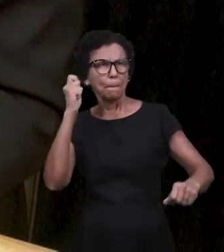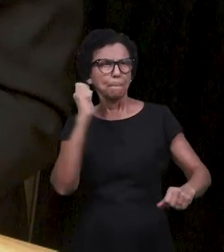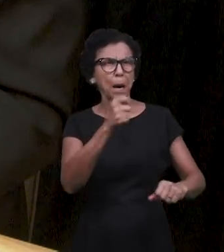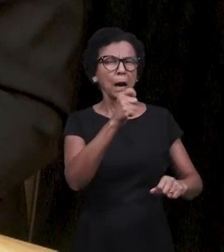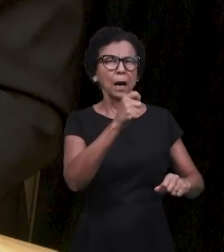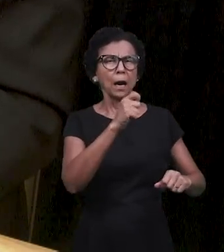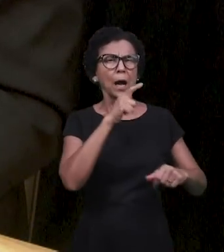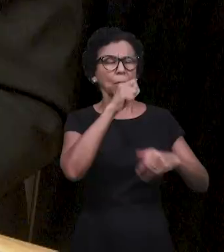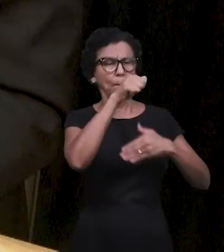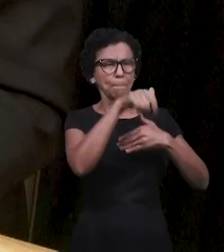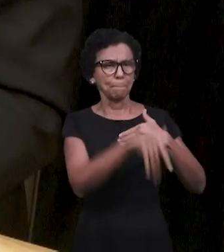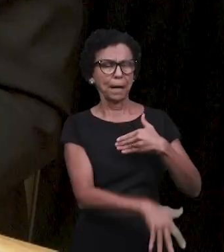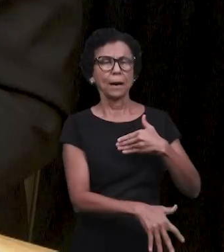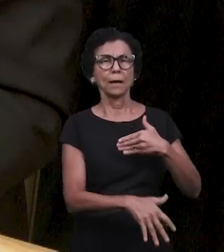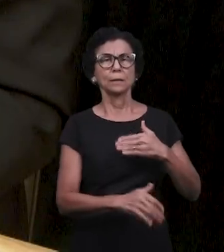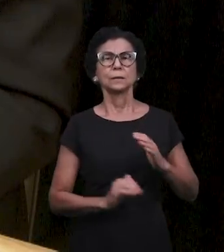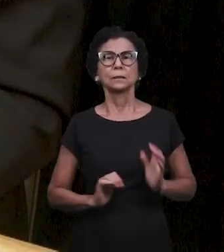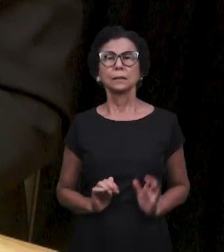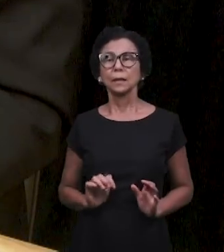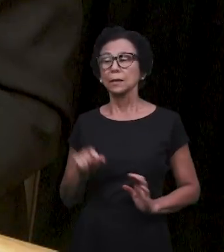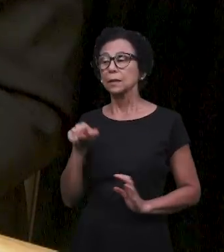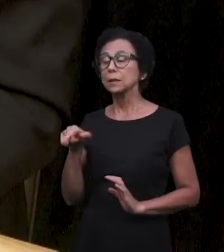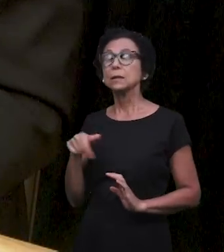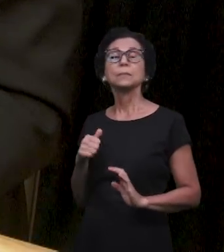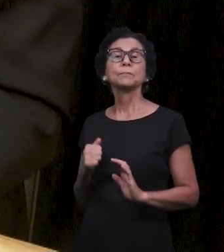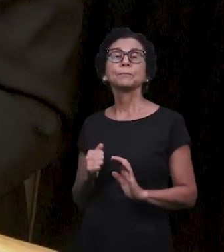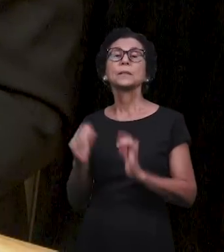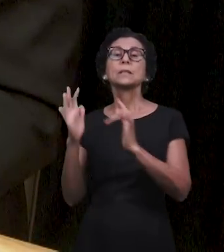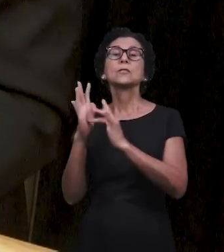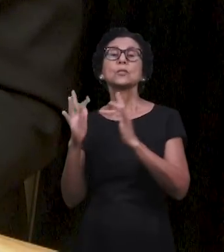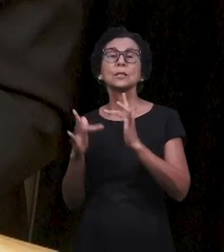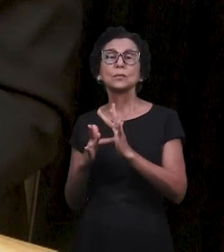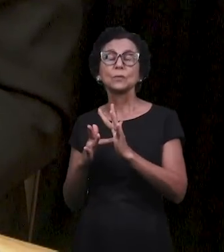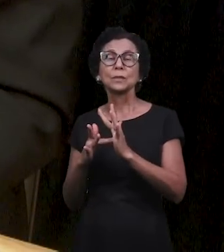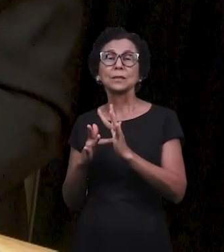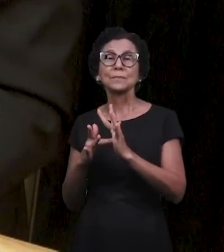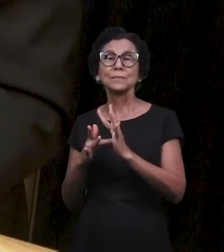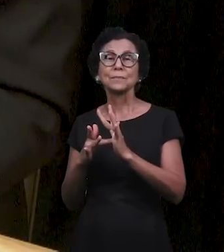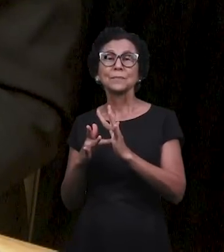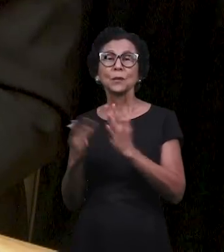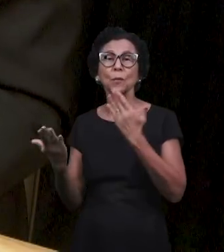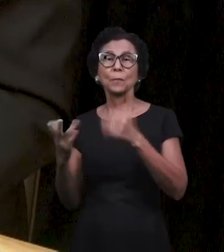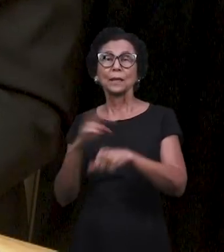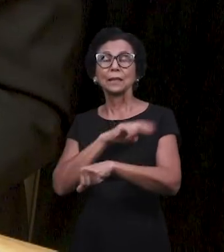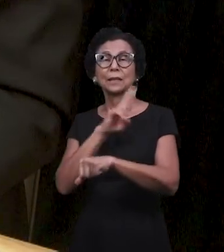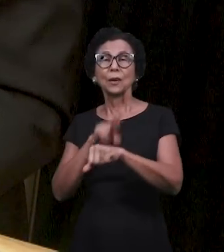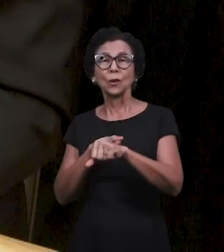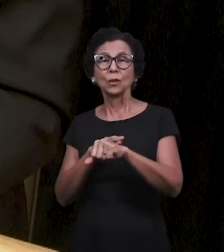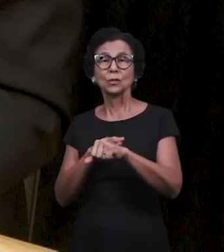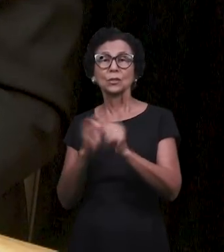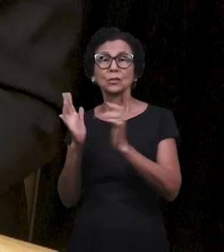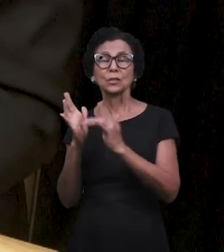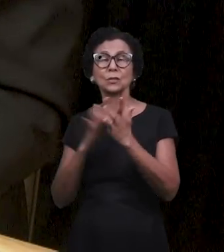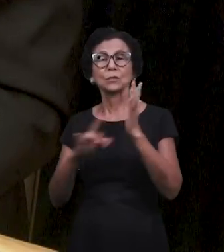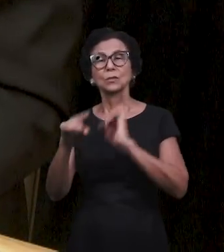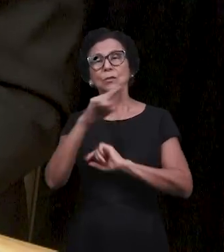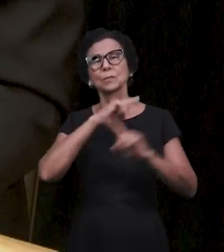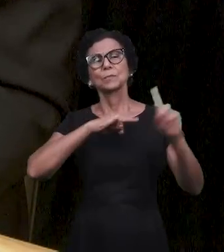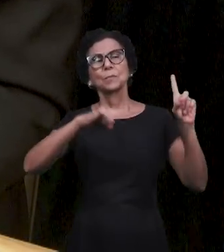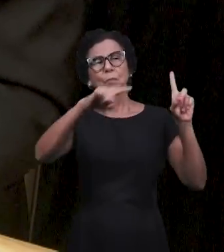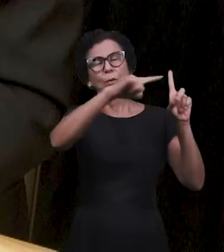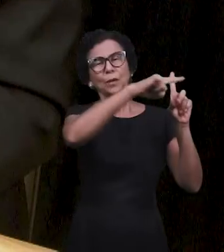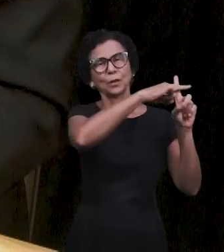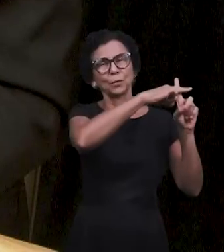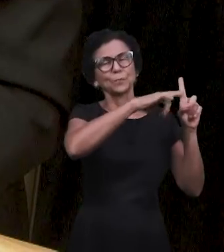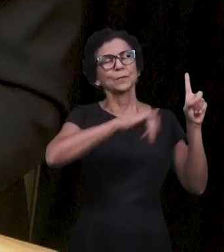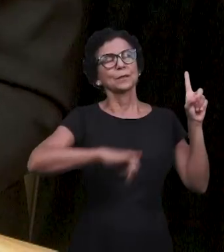no clamor ali do homem, da necessidade do homem, como resposta para a alma do homem, Deus permitiu que a rocha fosse